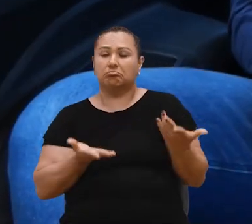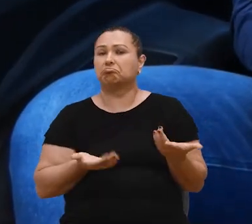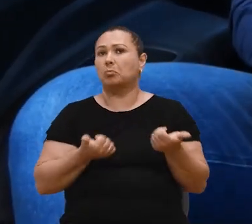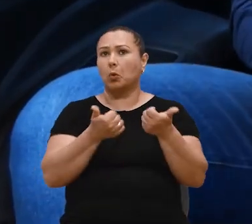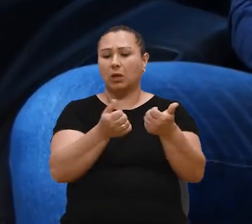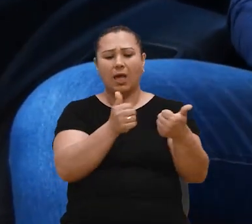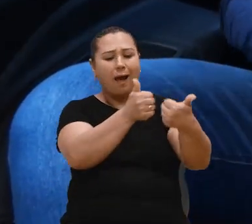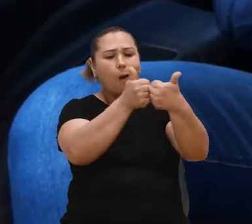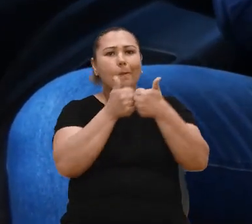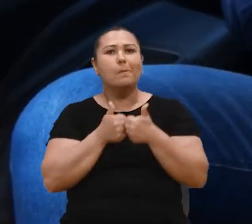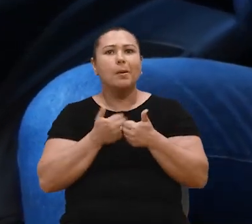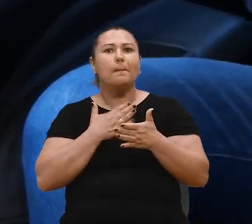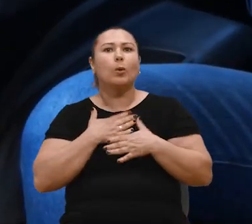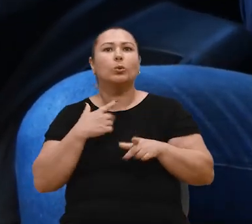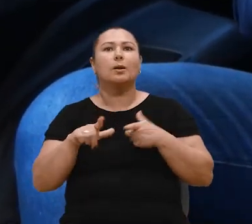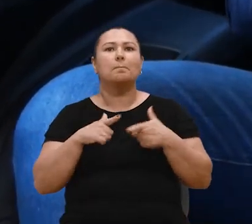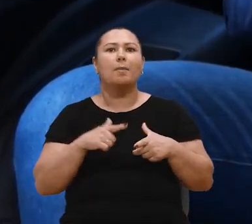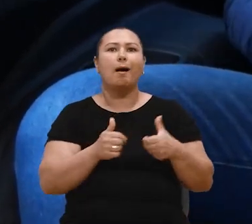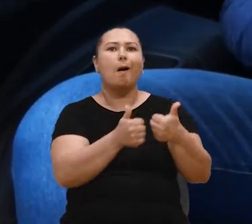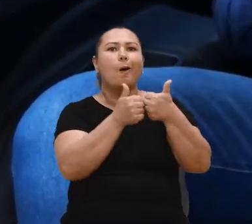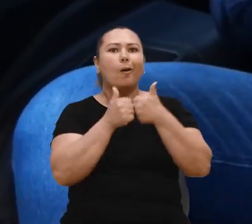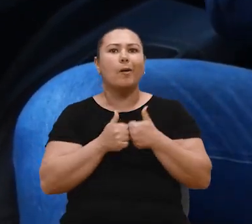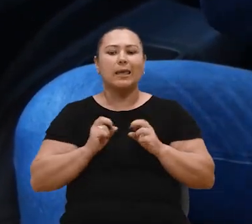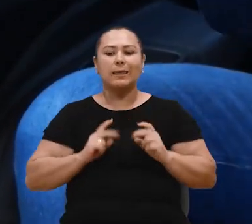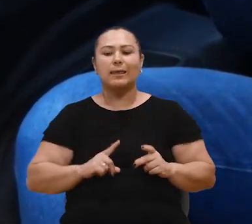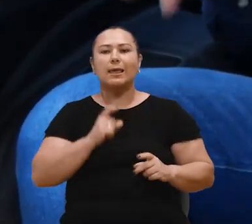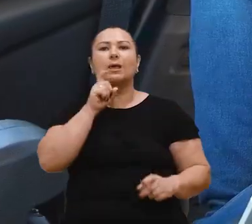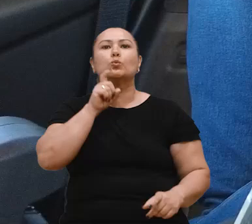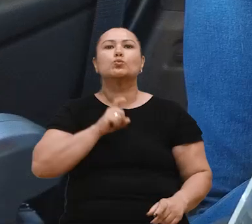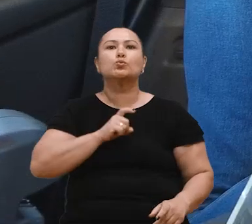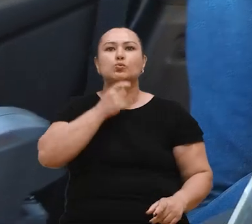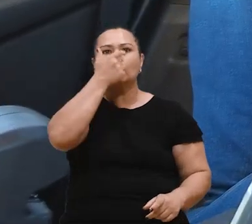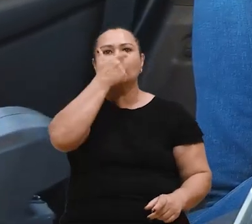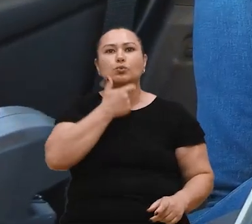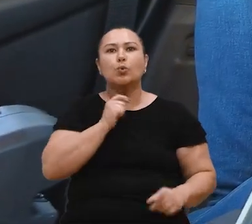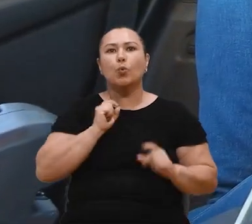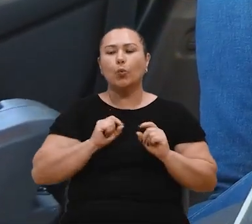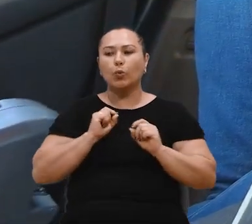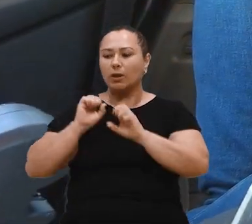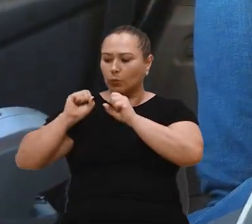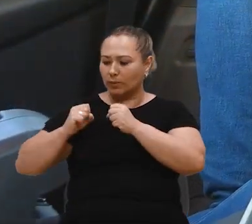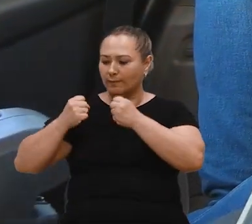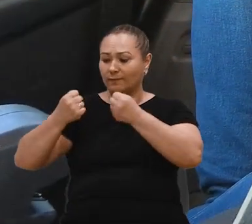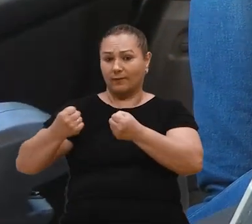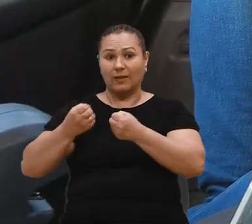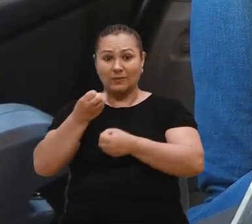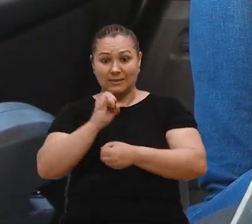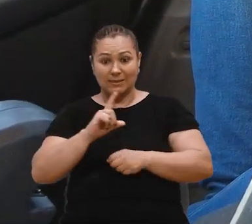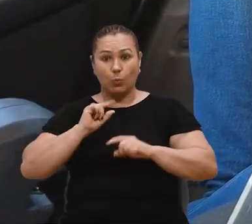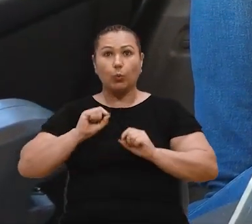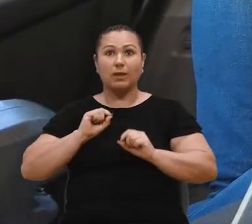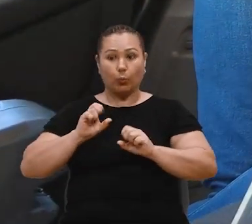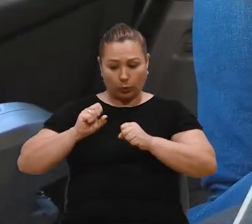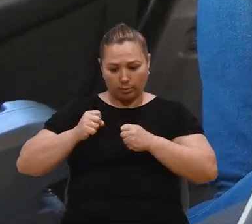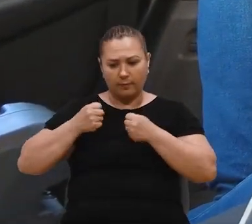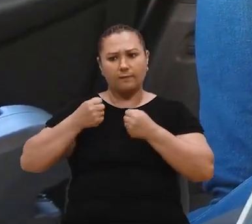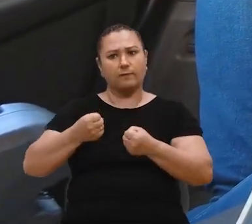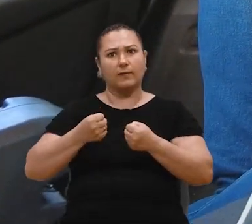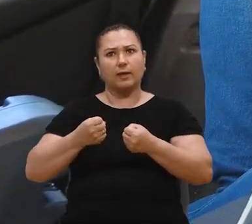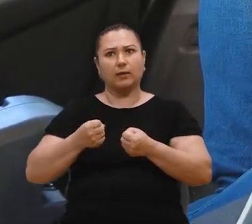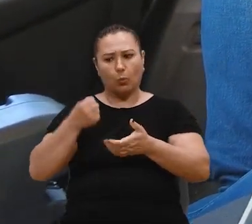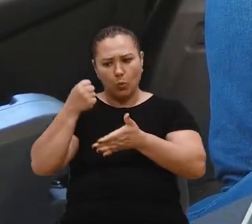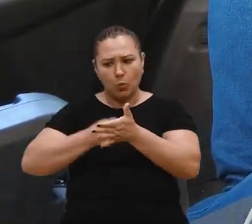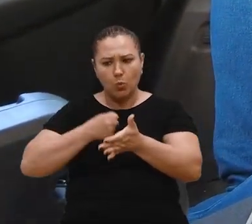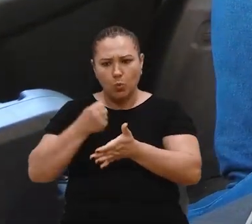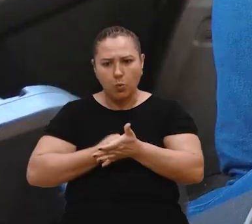o meu trabalho, acompanhem quem eu sou, acompanhem o que eu defendo. E se aquilo que eu defendo, se aquilo que eu luto e se aquilo